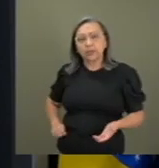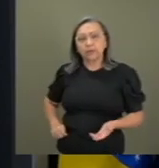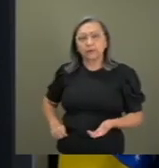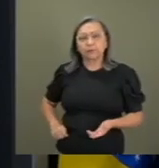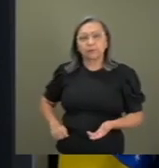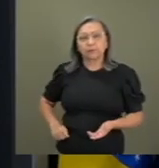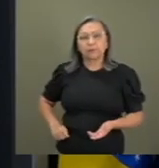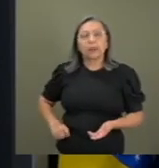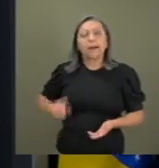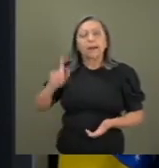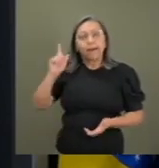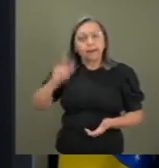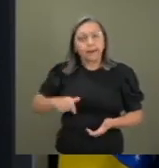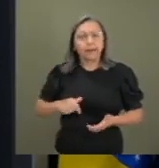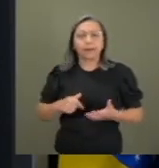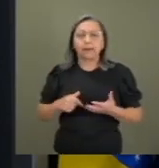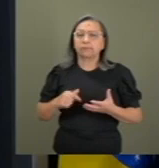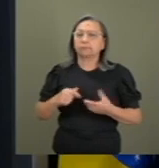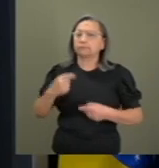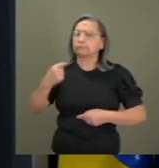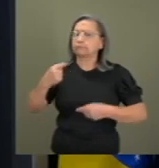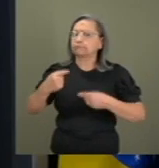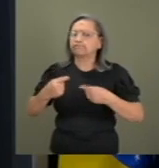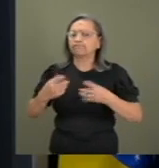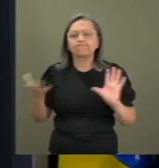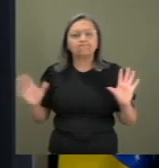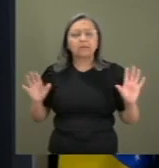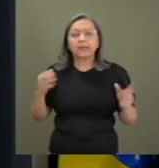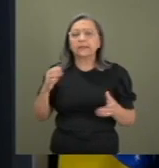é deliberadamente imperfeito,